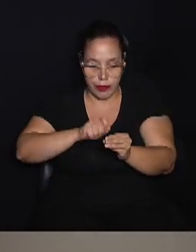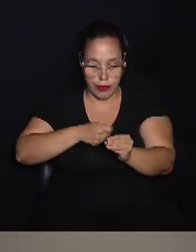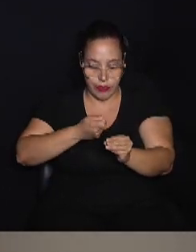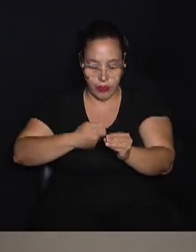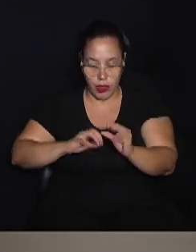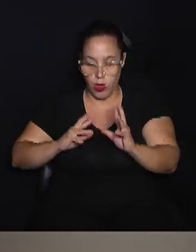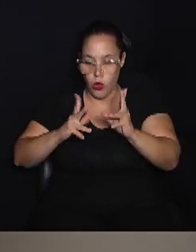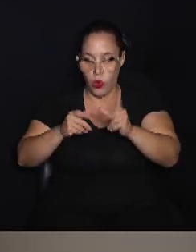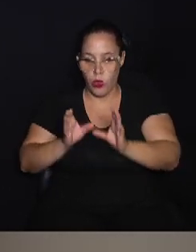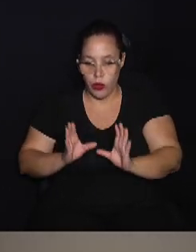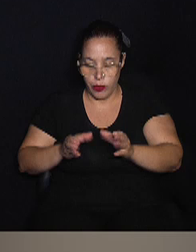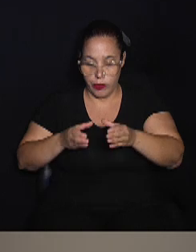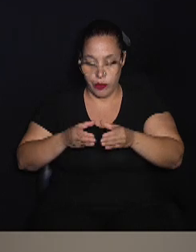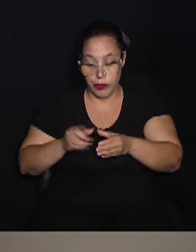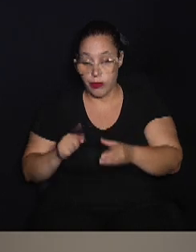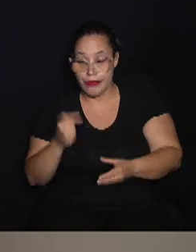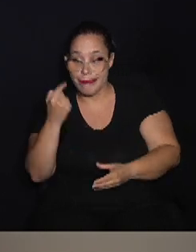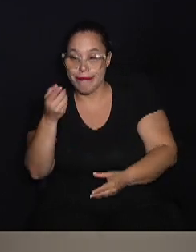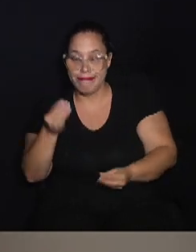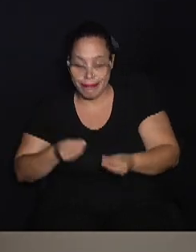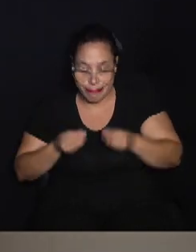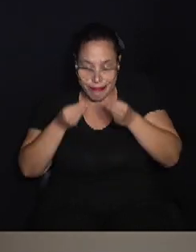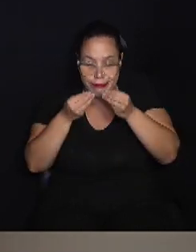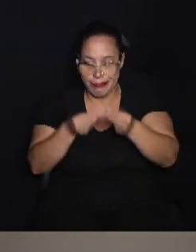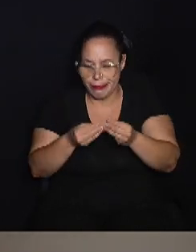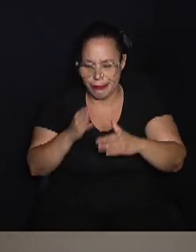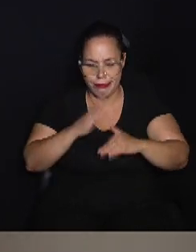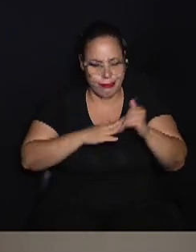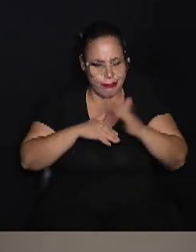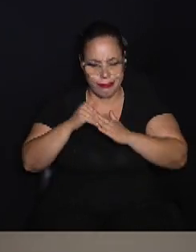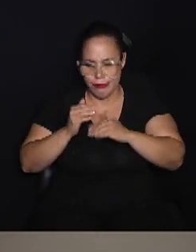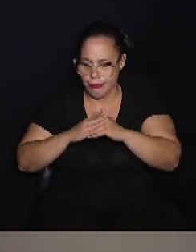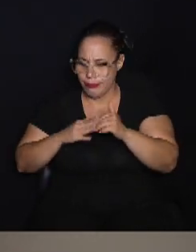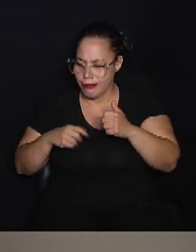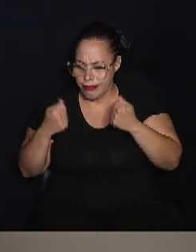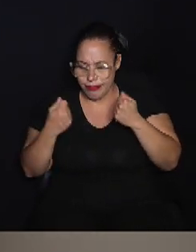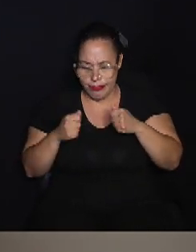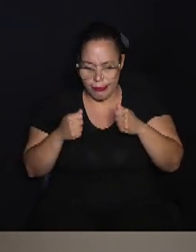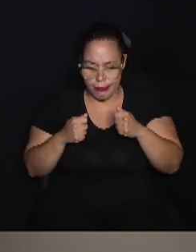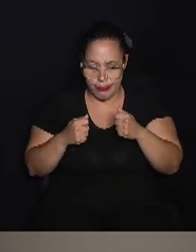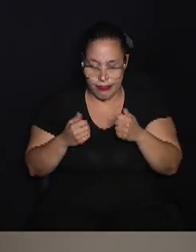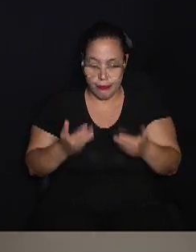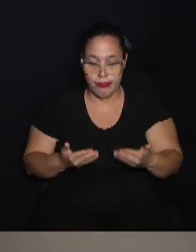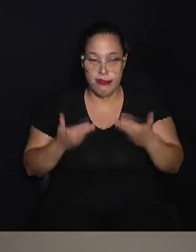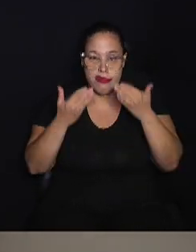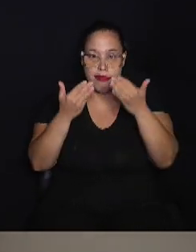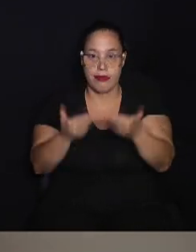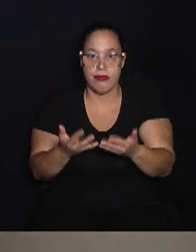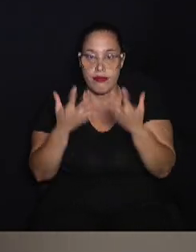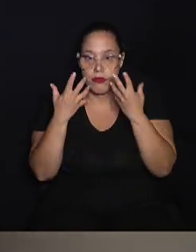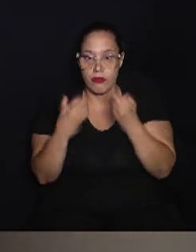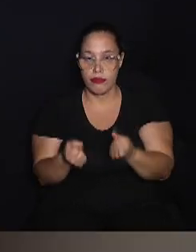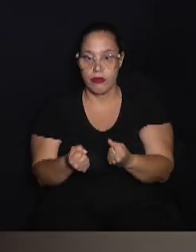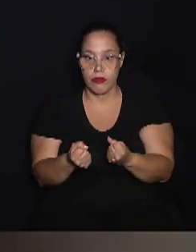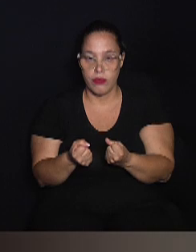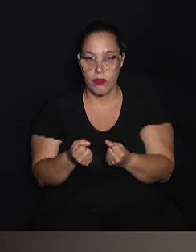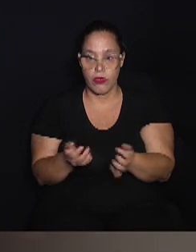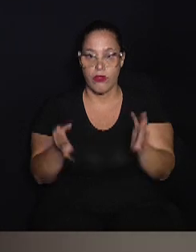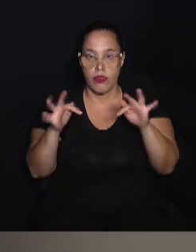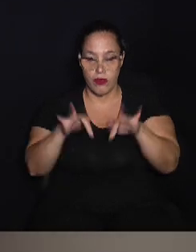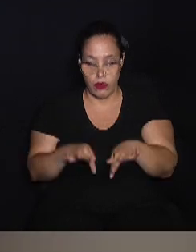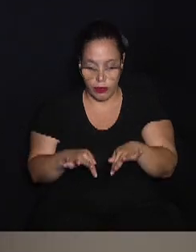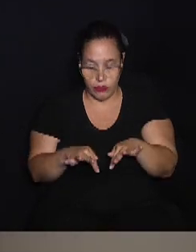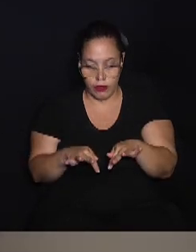comunidade além de fornecermos todo o material as particip recebem ao final da